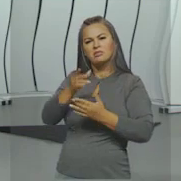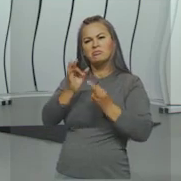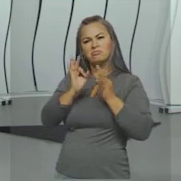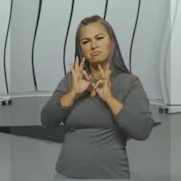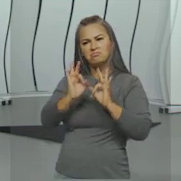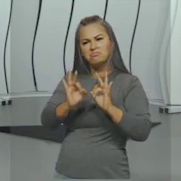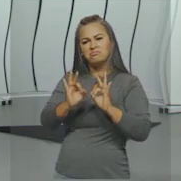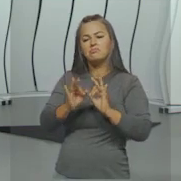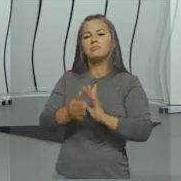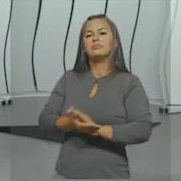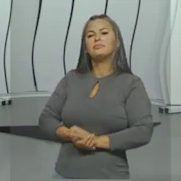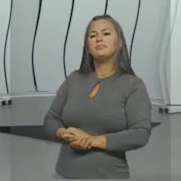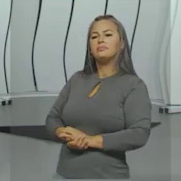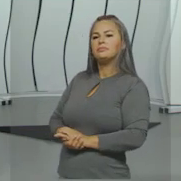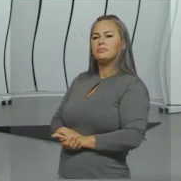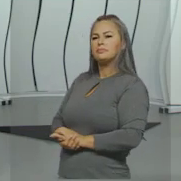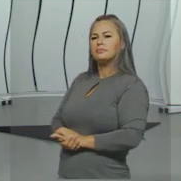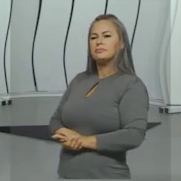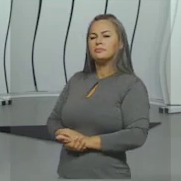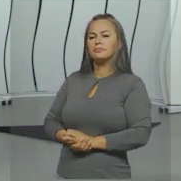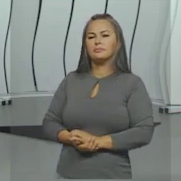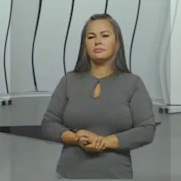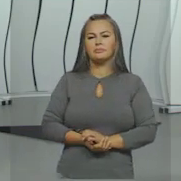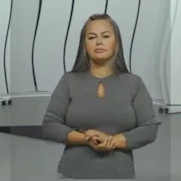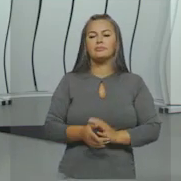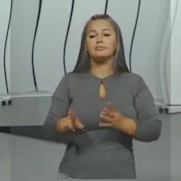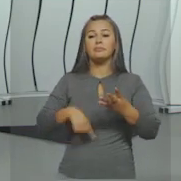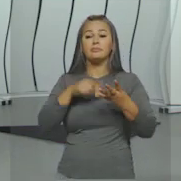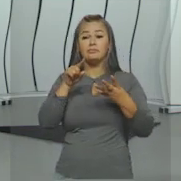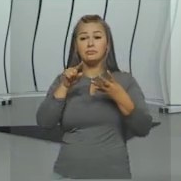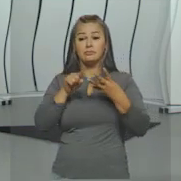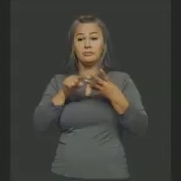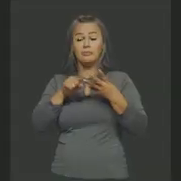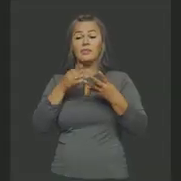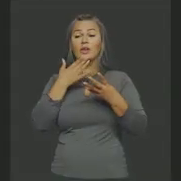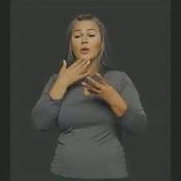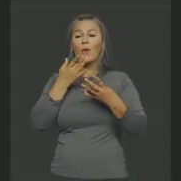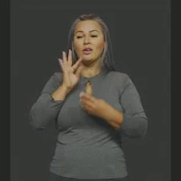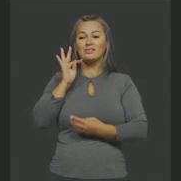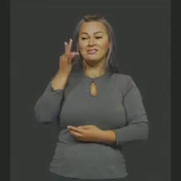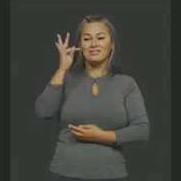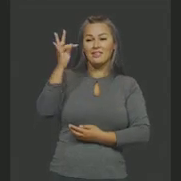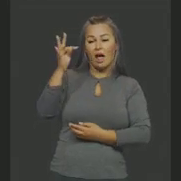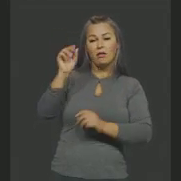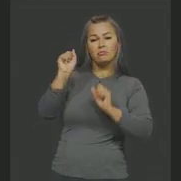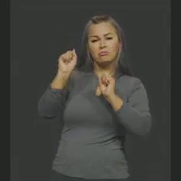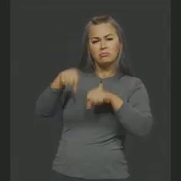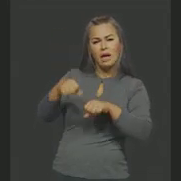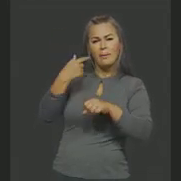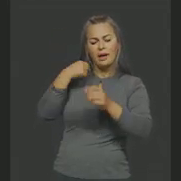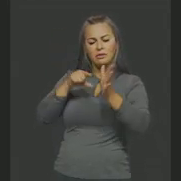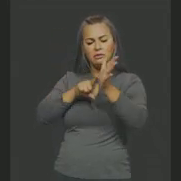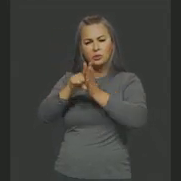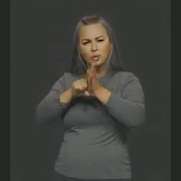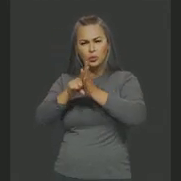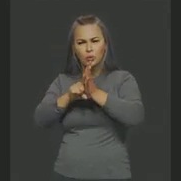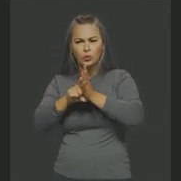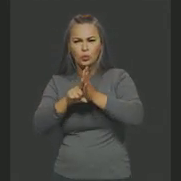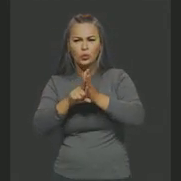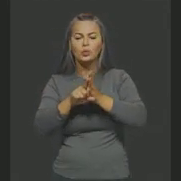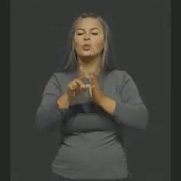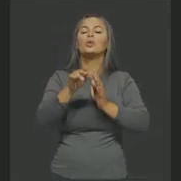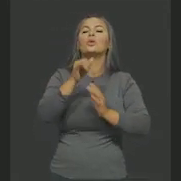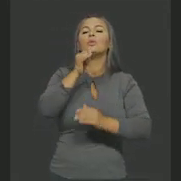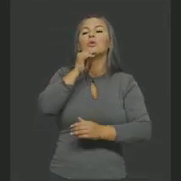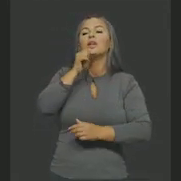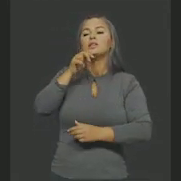Fatores que influenciam o tempo, nós falamos aí, né? E falamos das tecnologias usadas na previsão do tempo, como os satélites, né, como